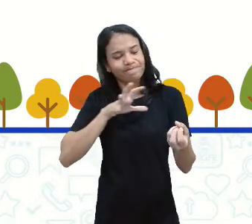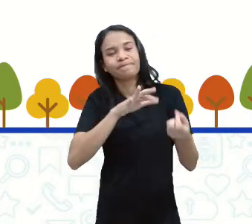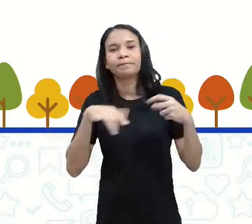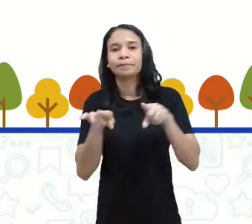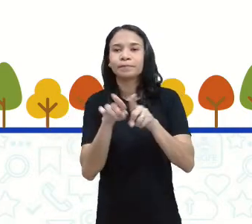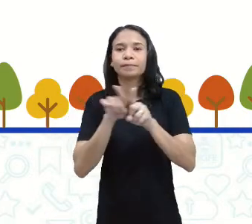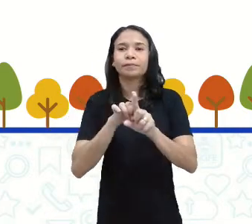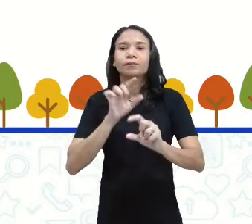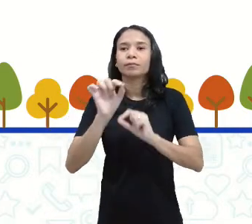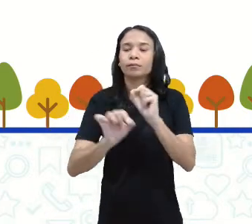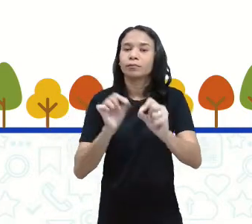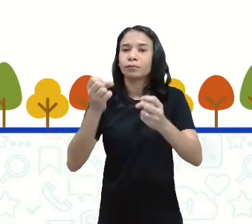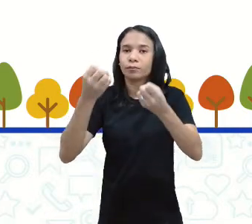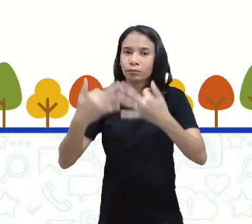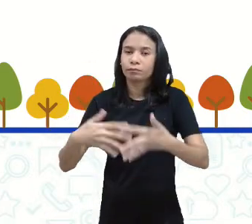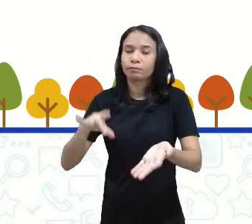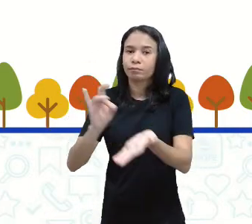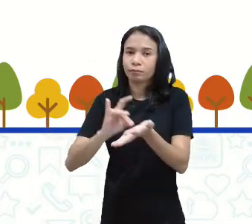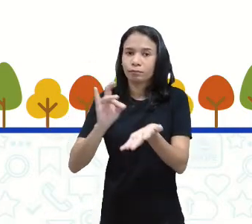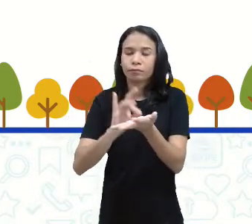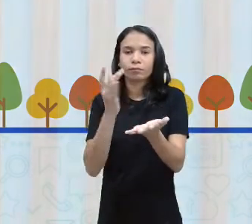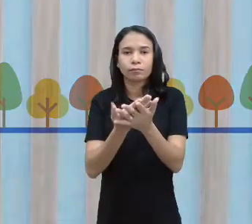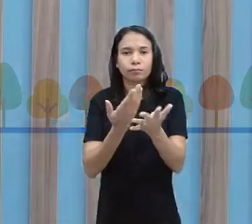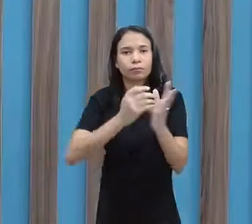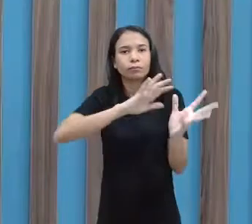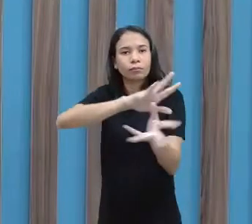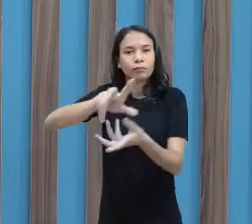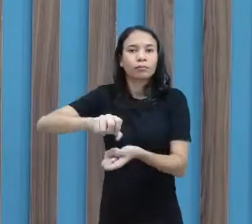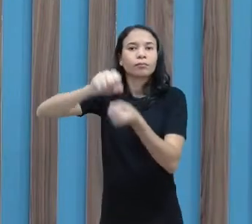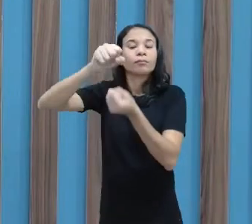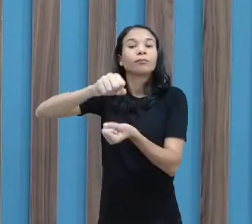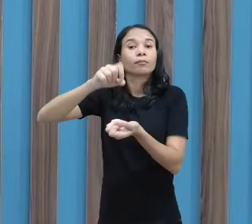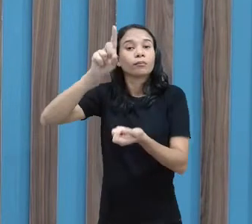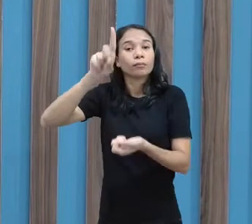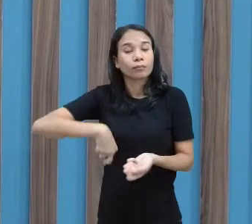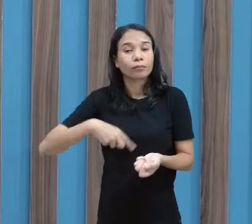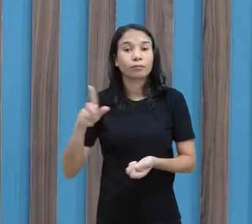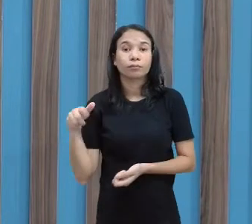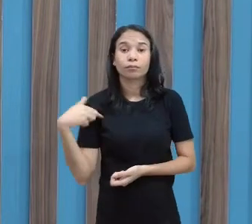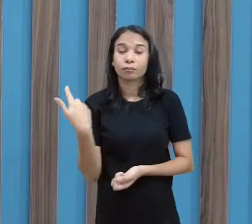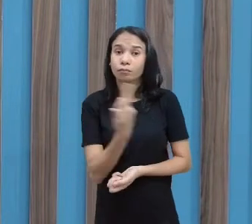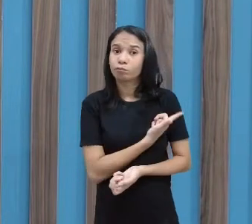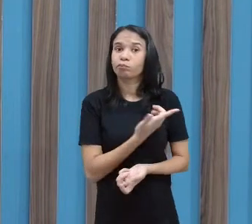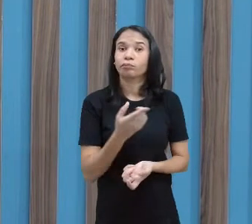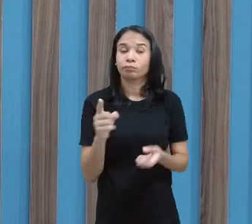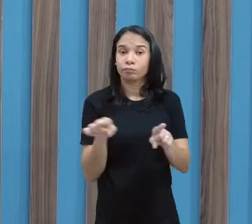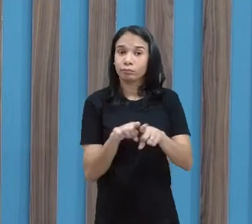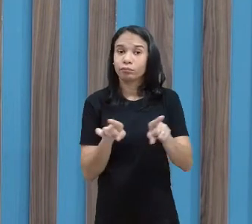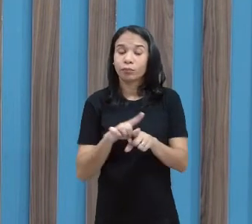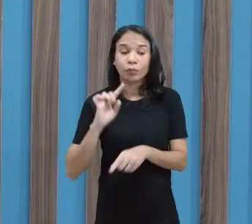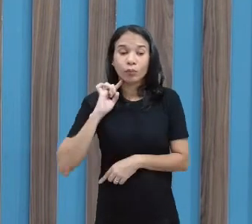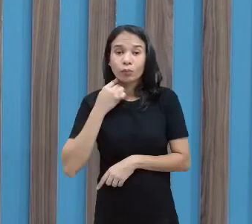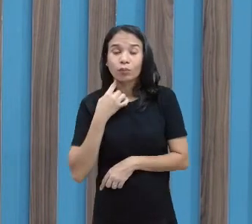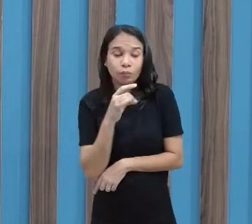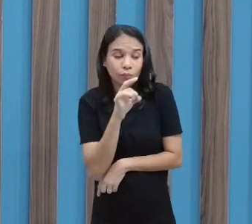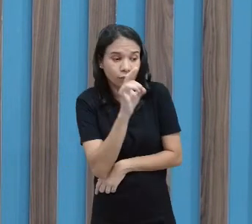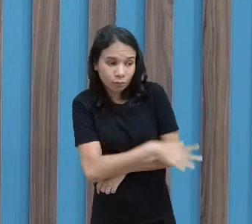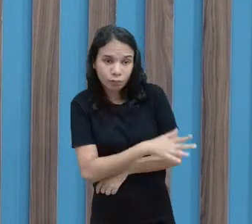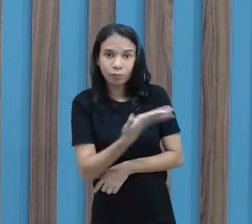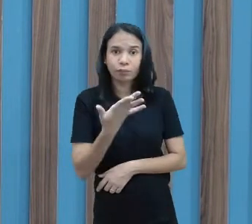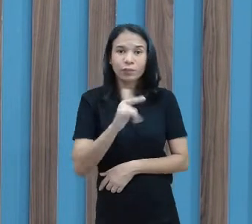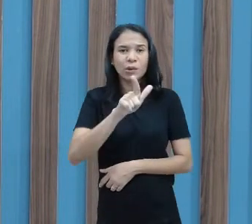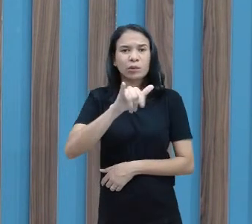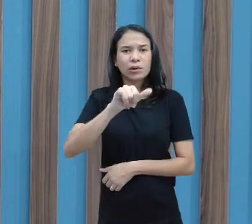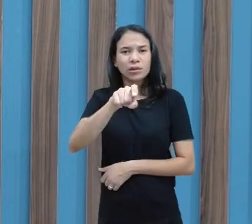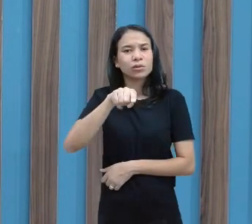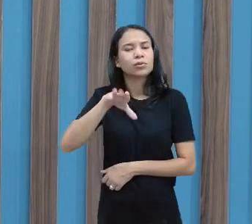um dos que a gente fala muito aqui nas aulas de sustentabilidade é a questão dos nossos resíduos sólidos, né? O nosso famoso lixo,